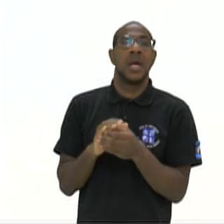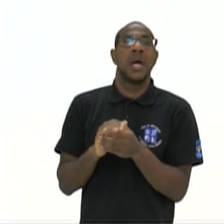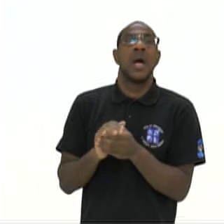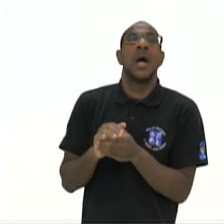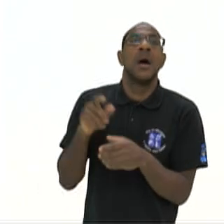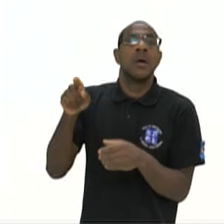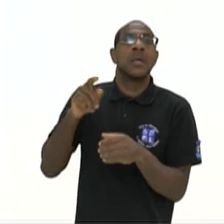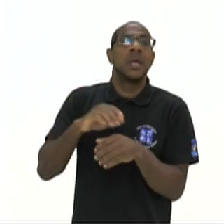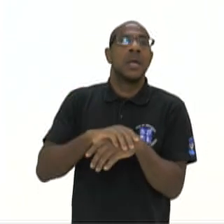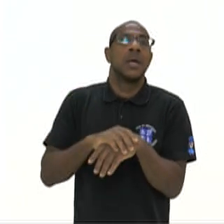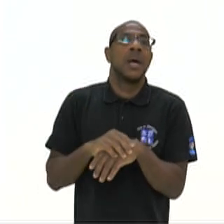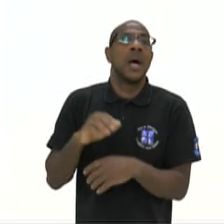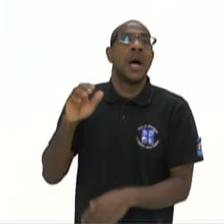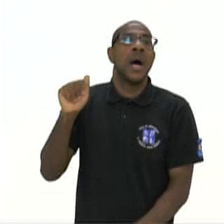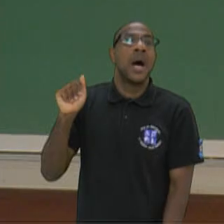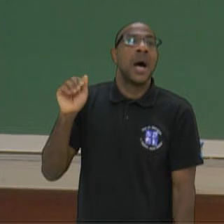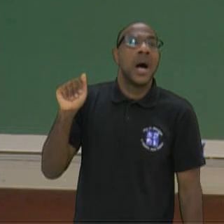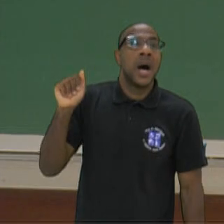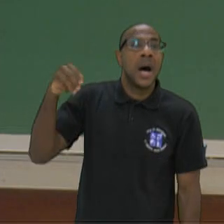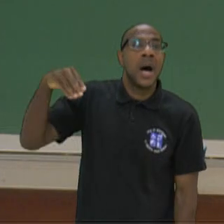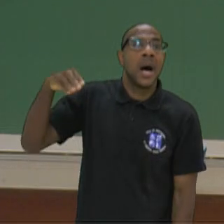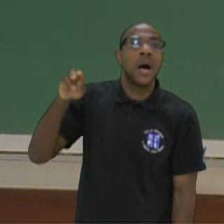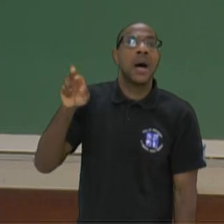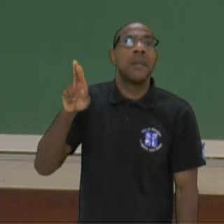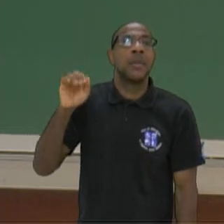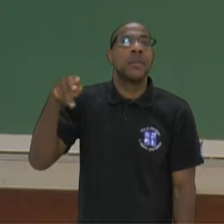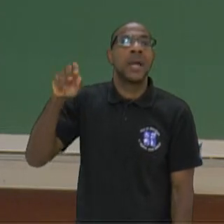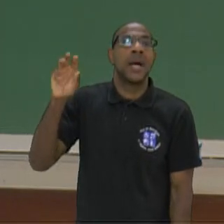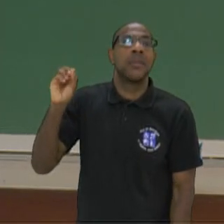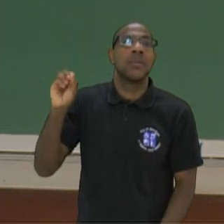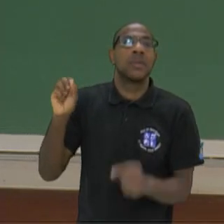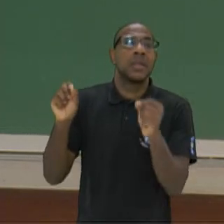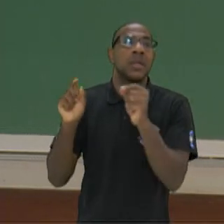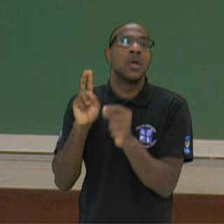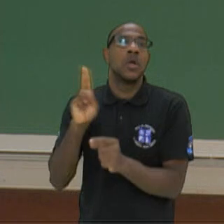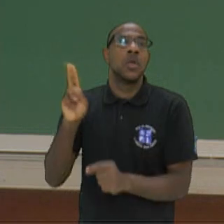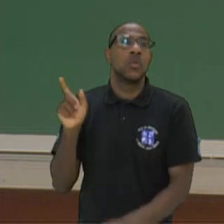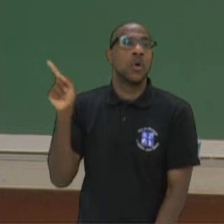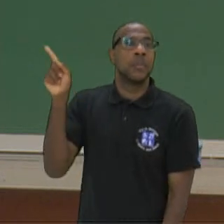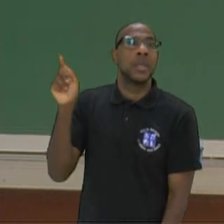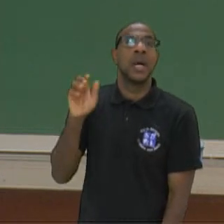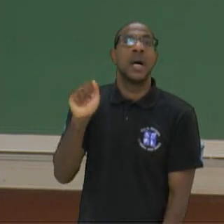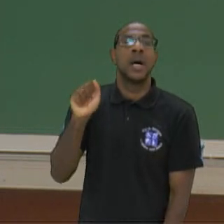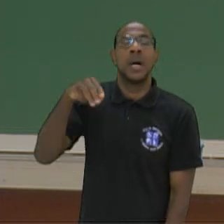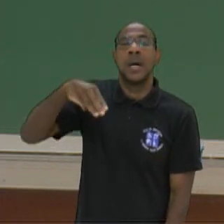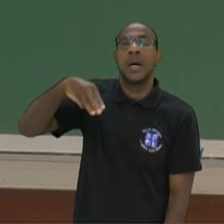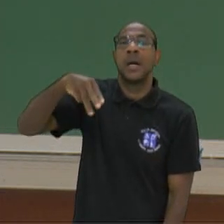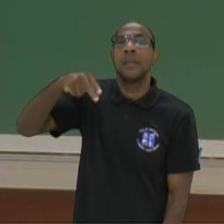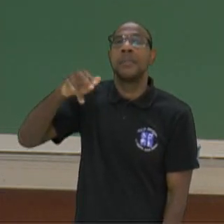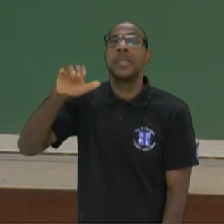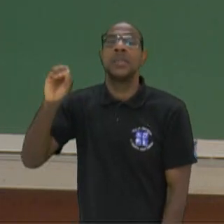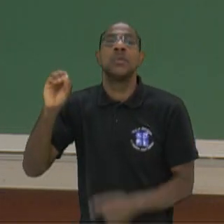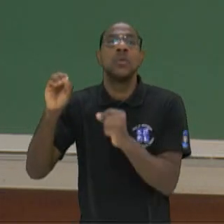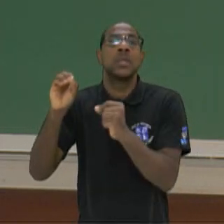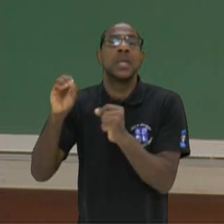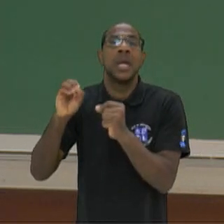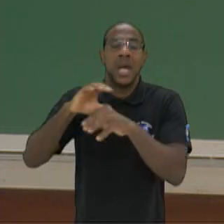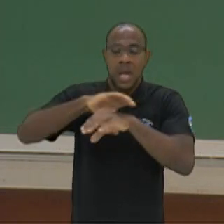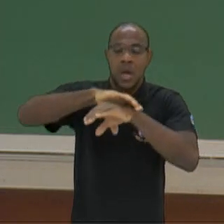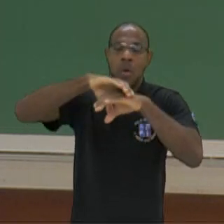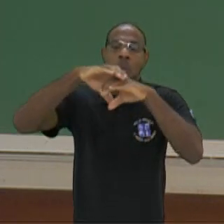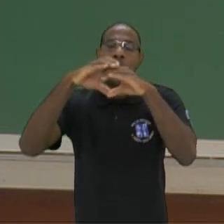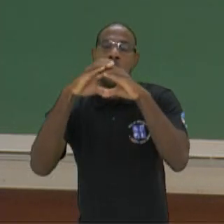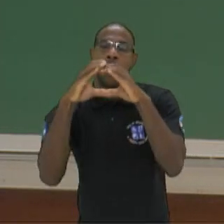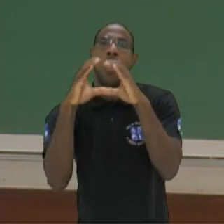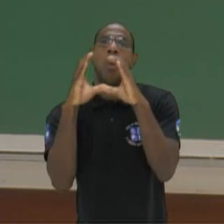E esse, entre aspas, um ovo, né, que tem a placenta humana. Ok. Esse daqui primeiro